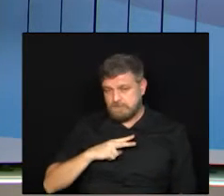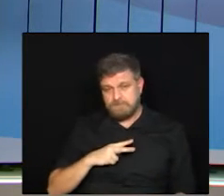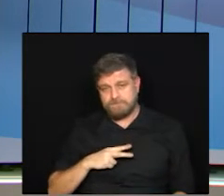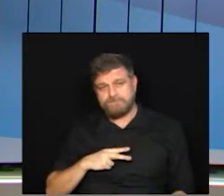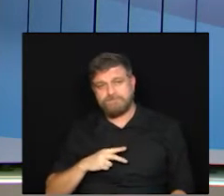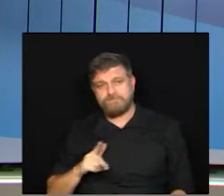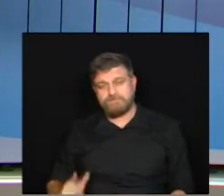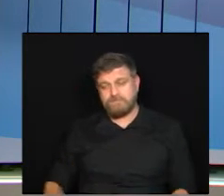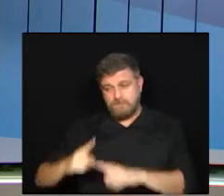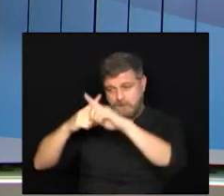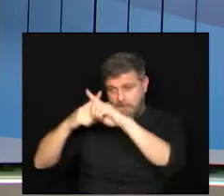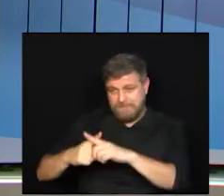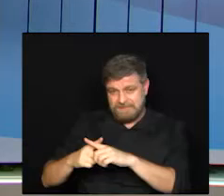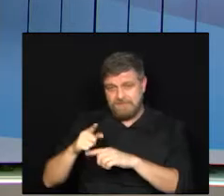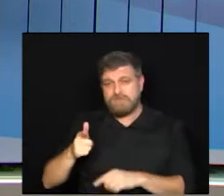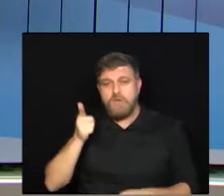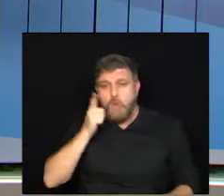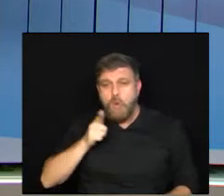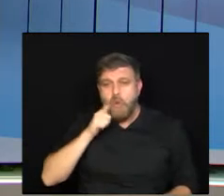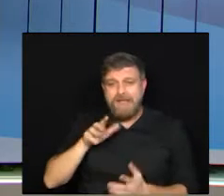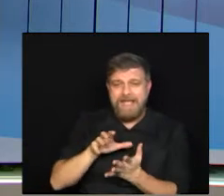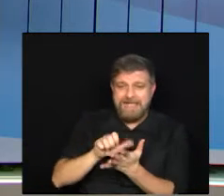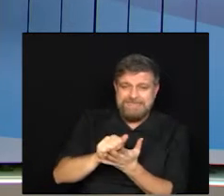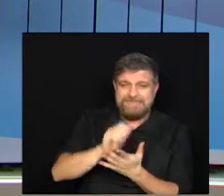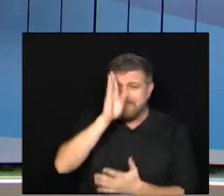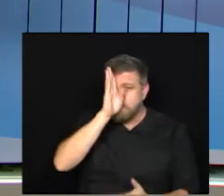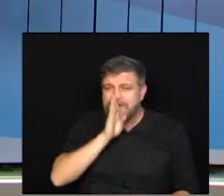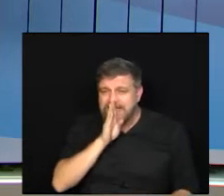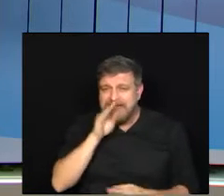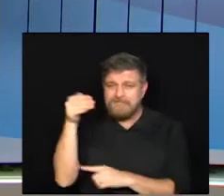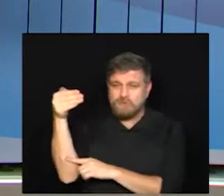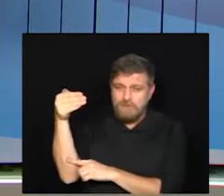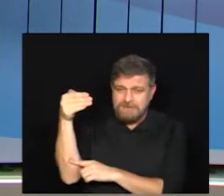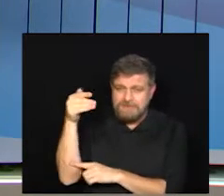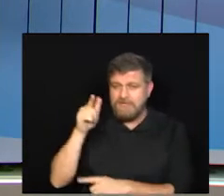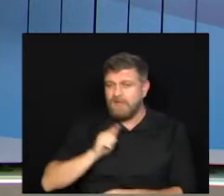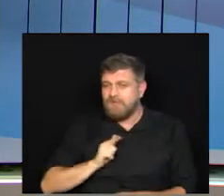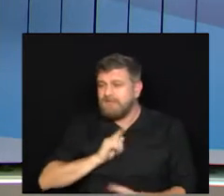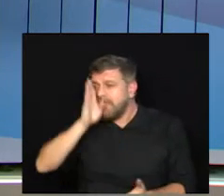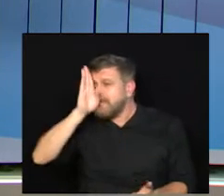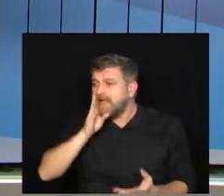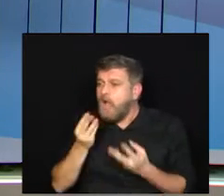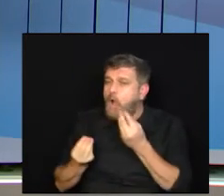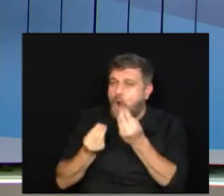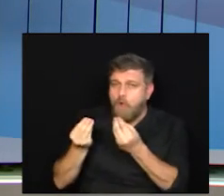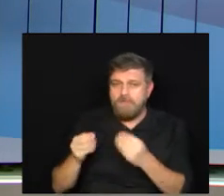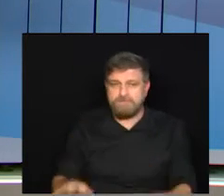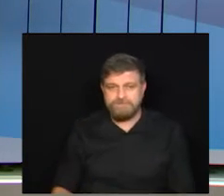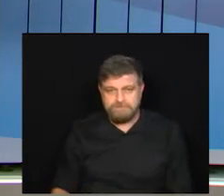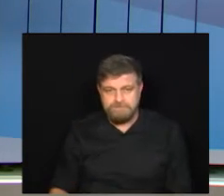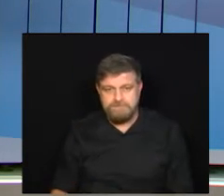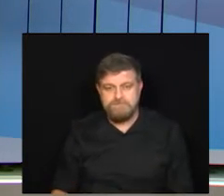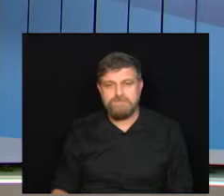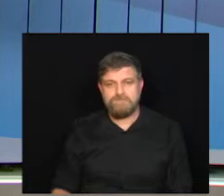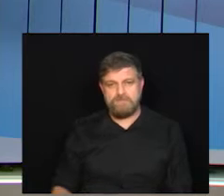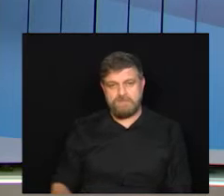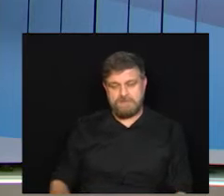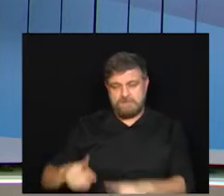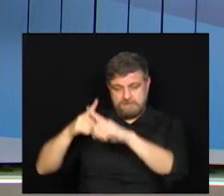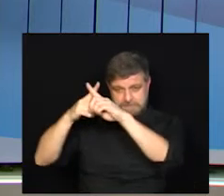da competição, você ganha a inscrição, ganha o hotel? Então, esse